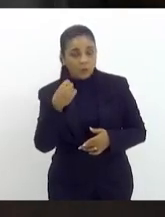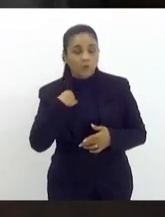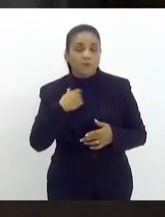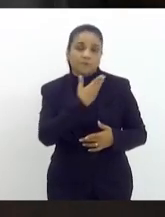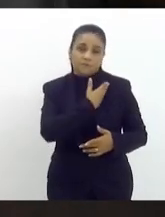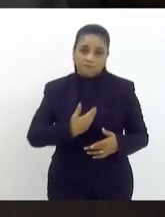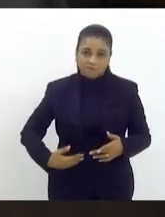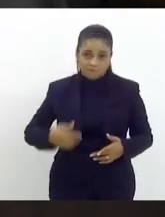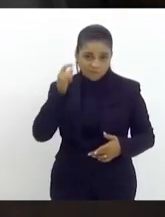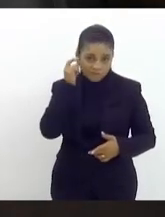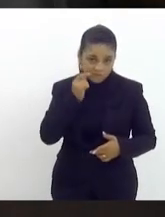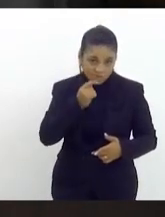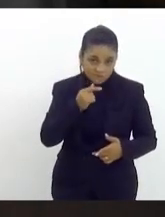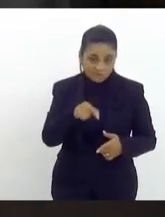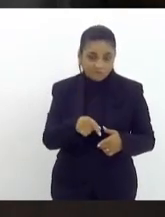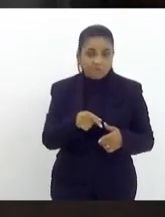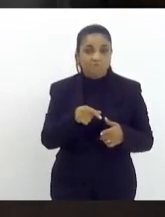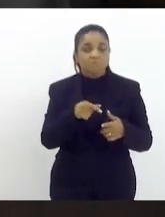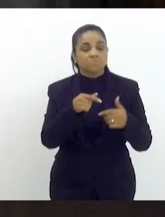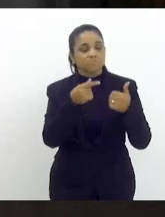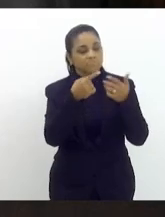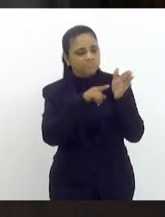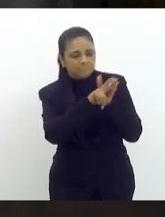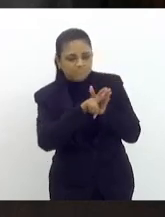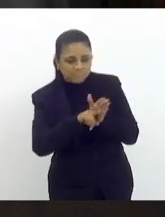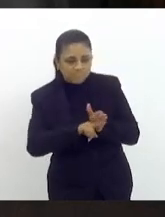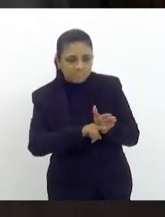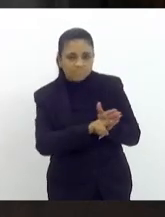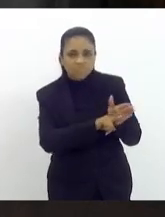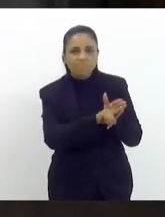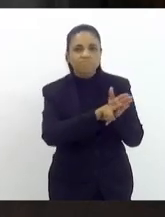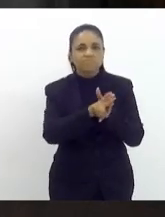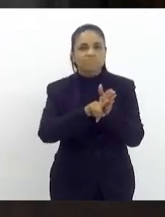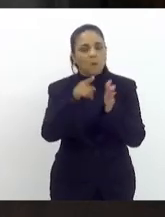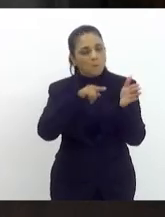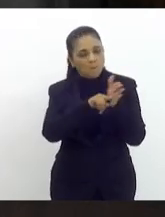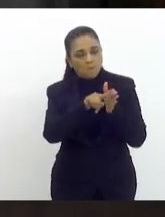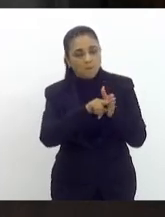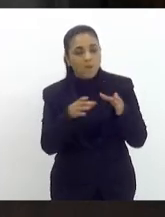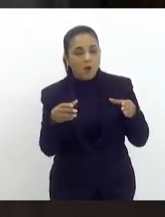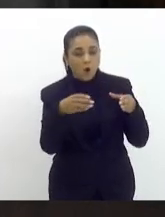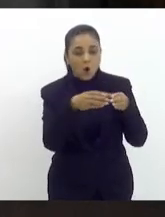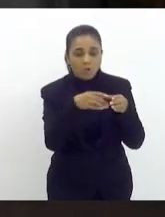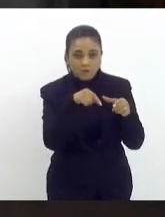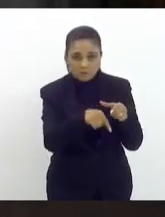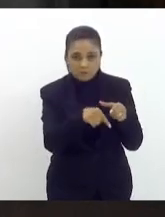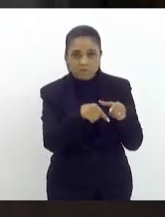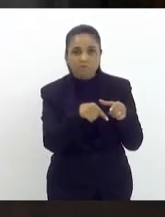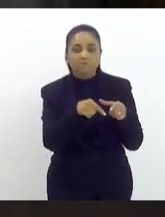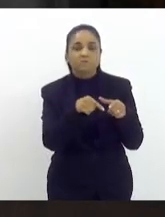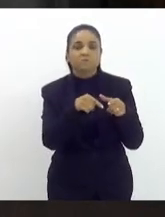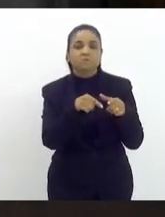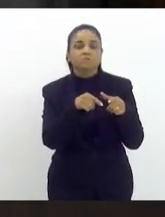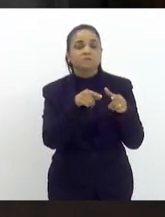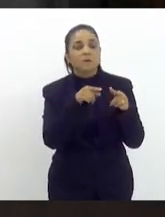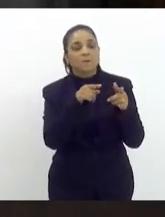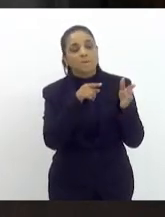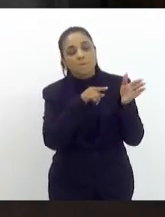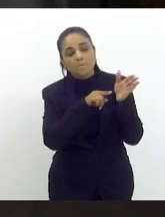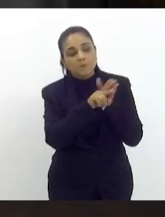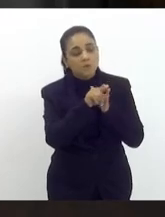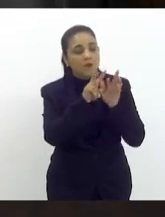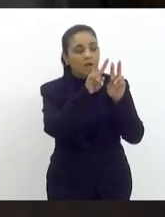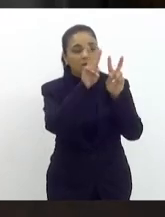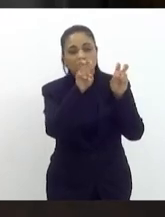Estado, submeteu-se à sabatina efetivada por essa comissão, sendo questionada a respeito de